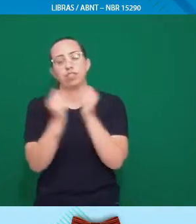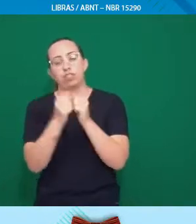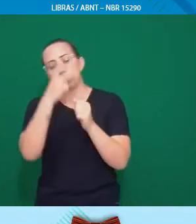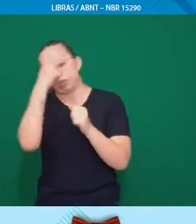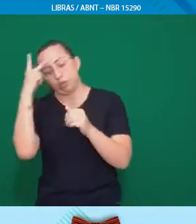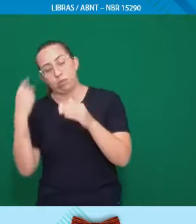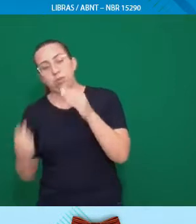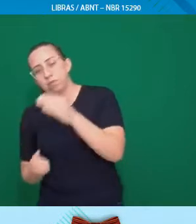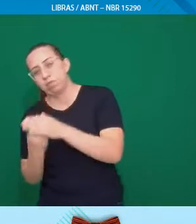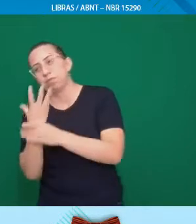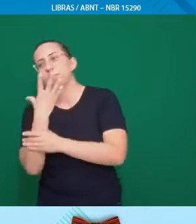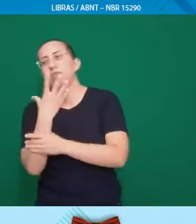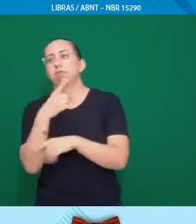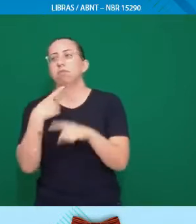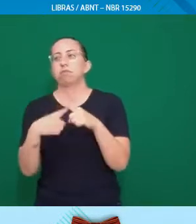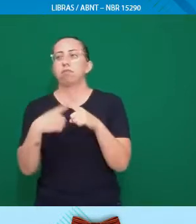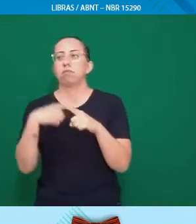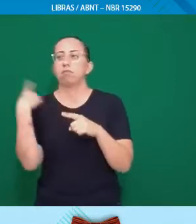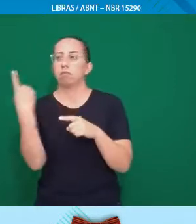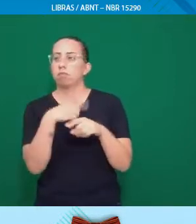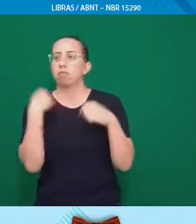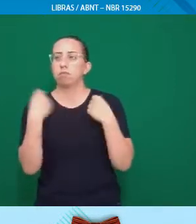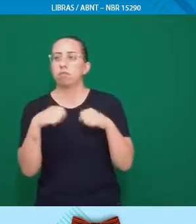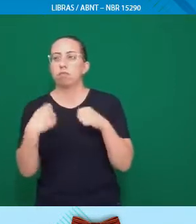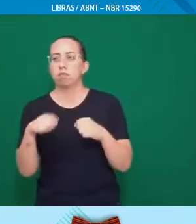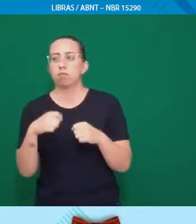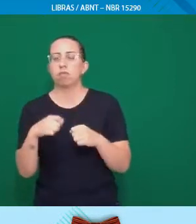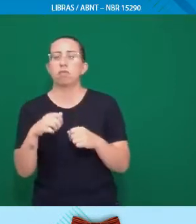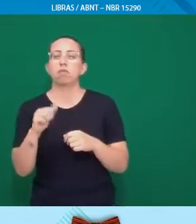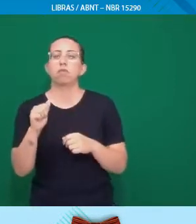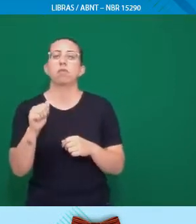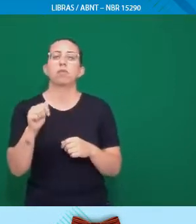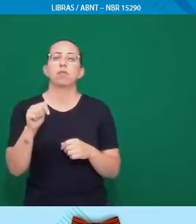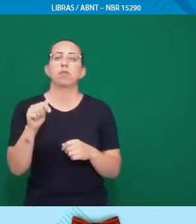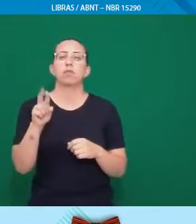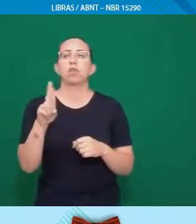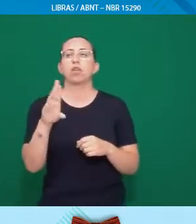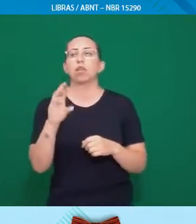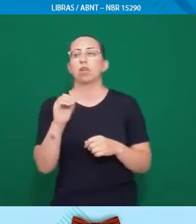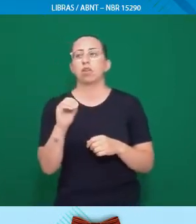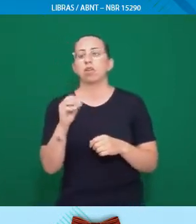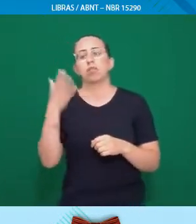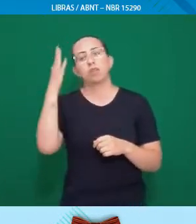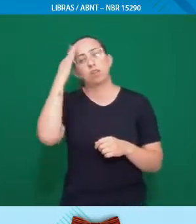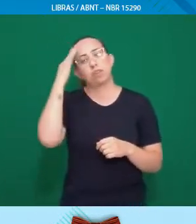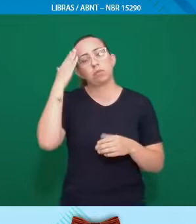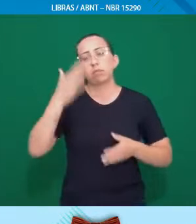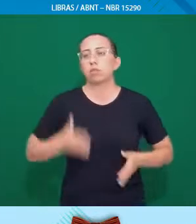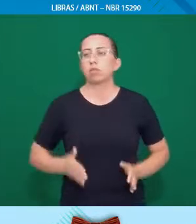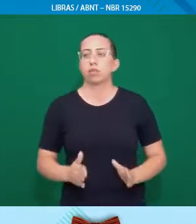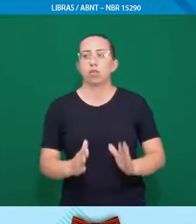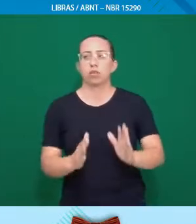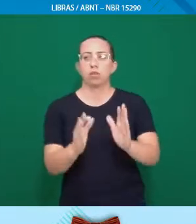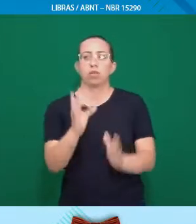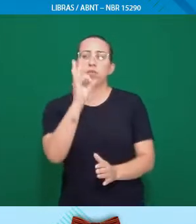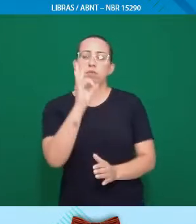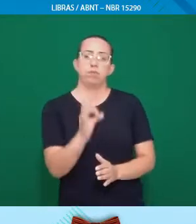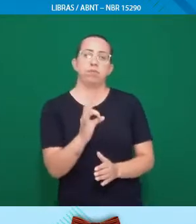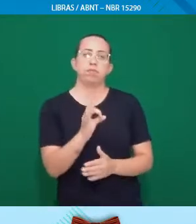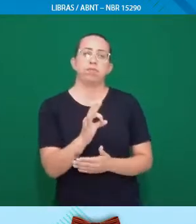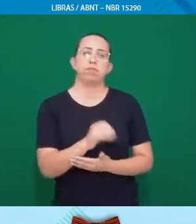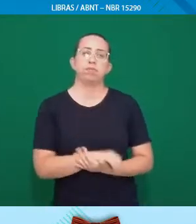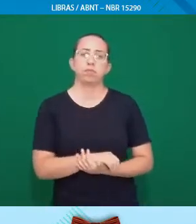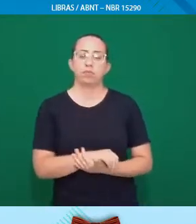produtores porque nós precisamos dar um negócio sabemos que é o caminho é que